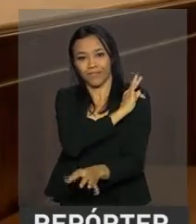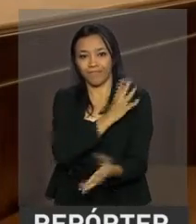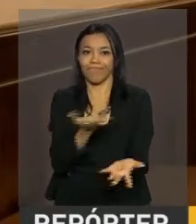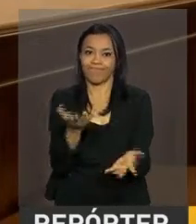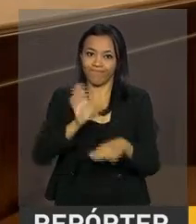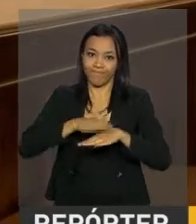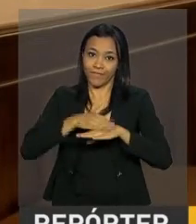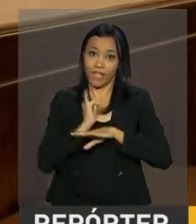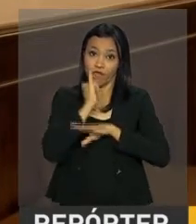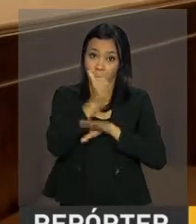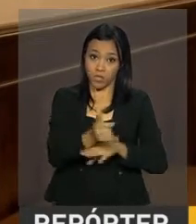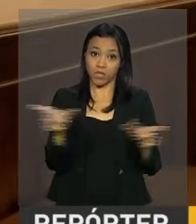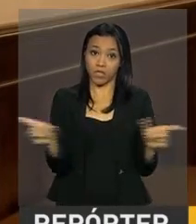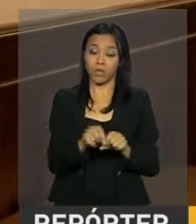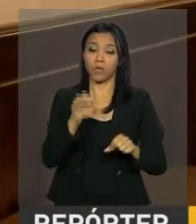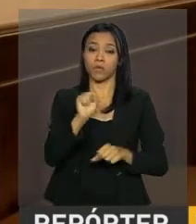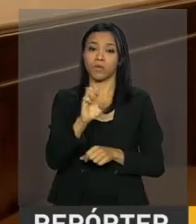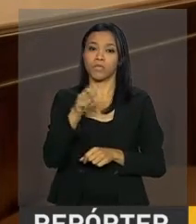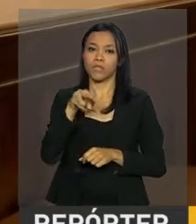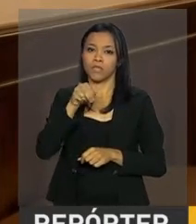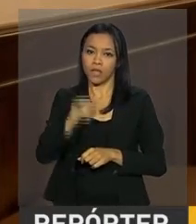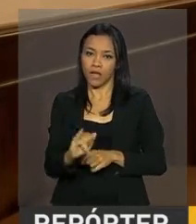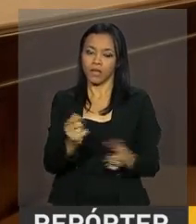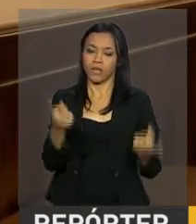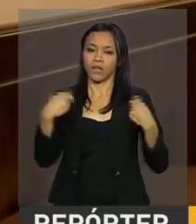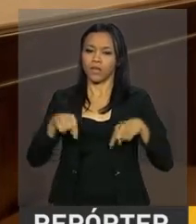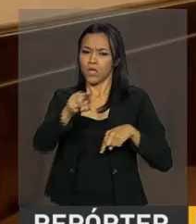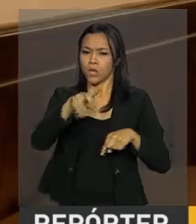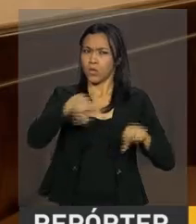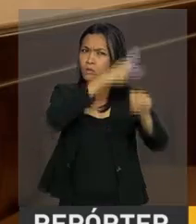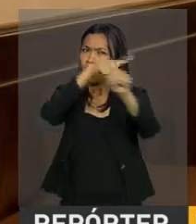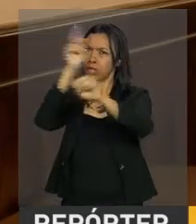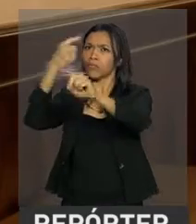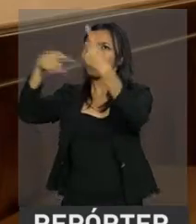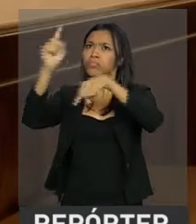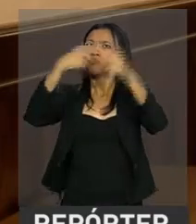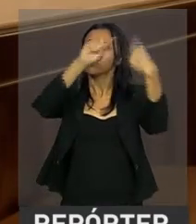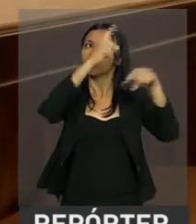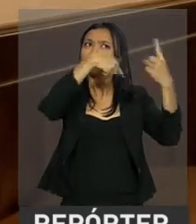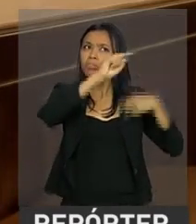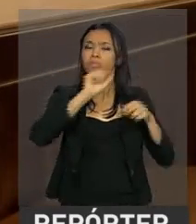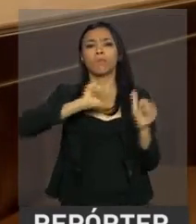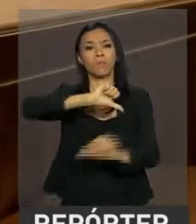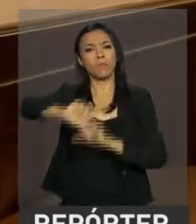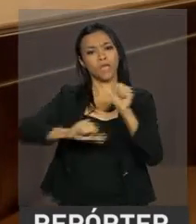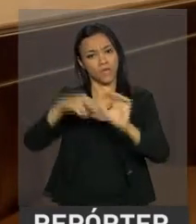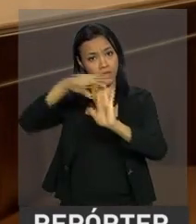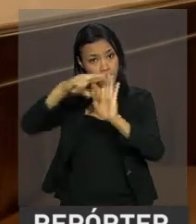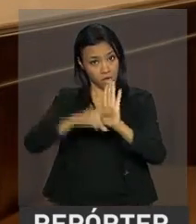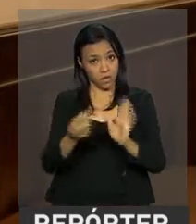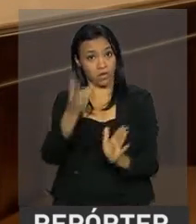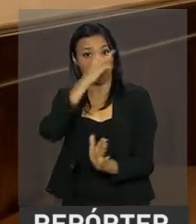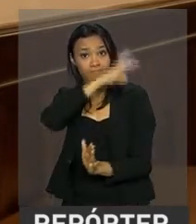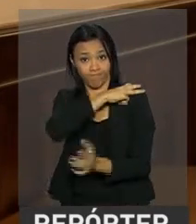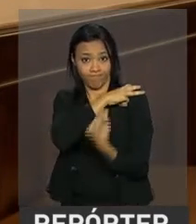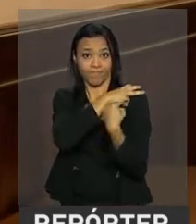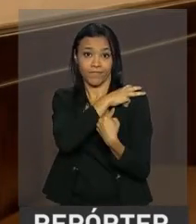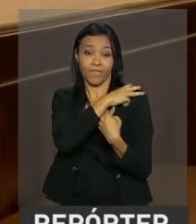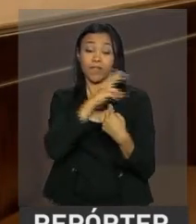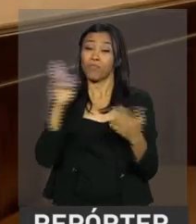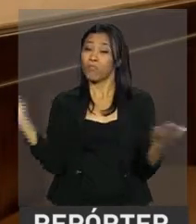países industrializados e emergentes mais bem-sucedidos têm mudado seus sistemas educacionais a partir da